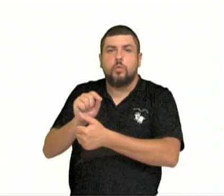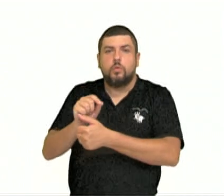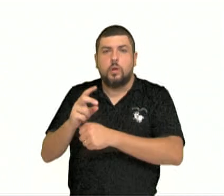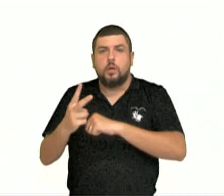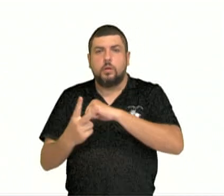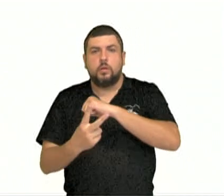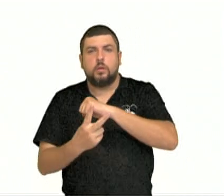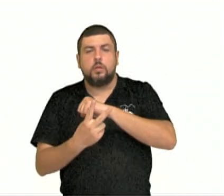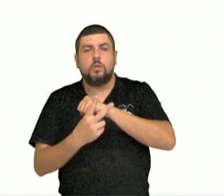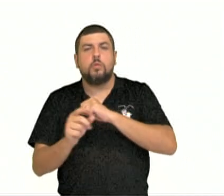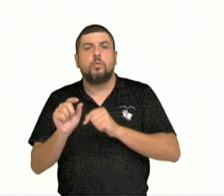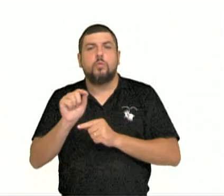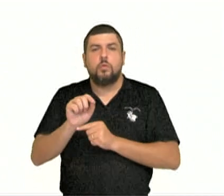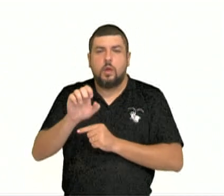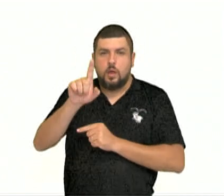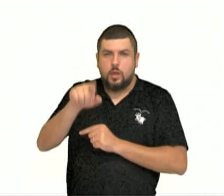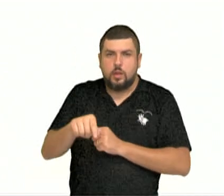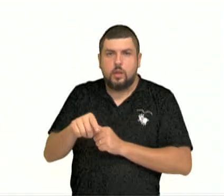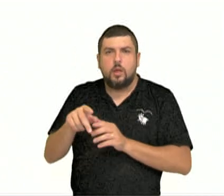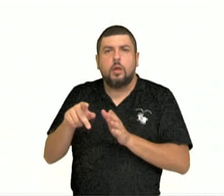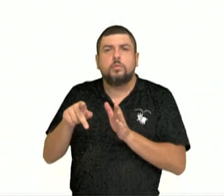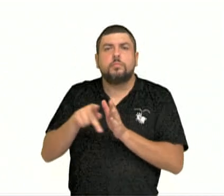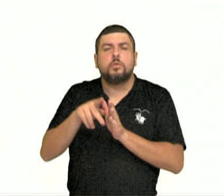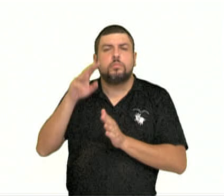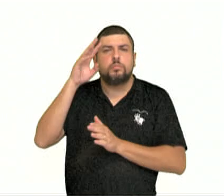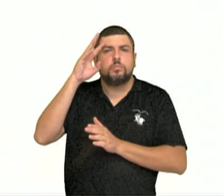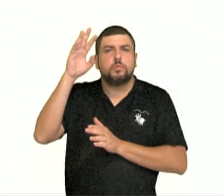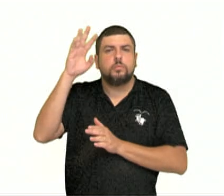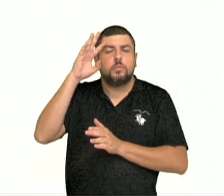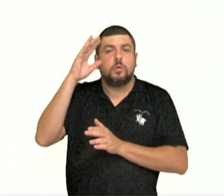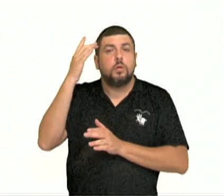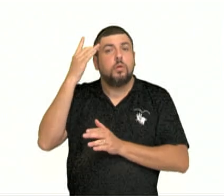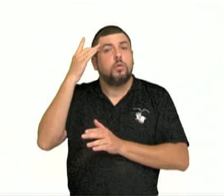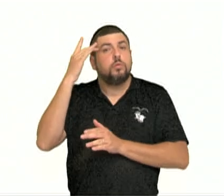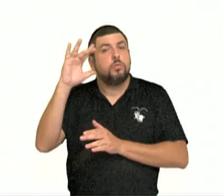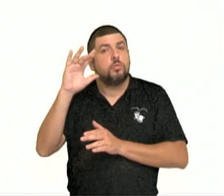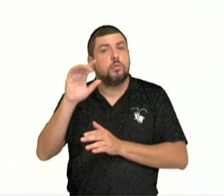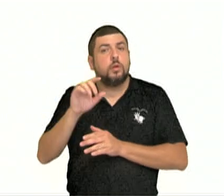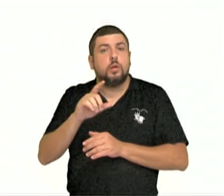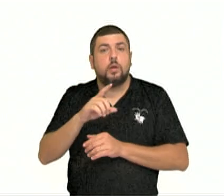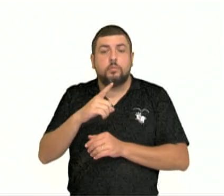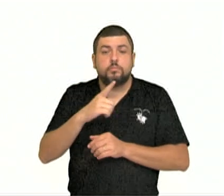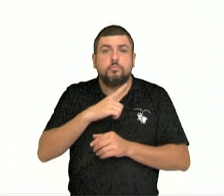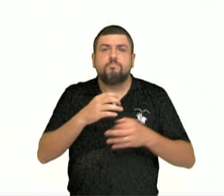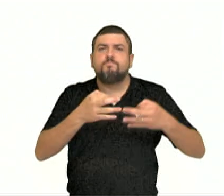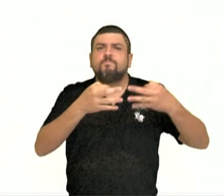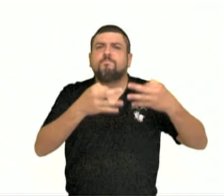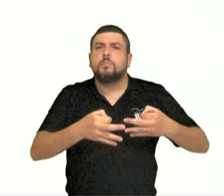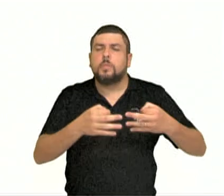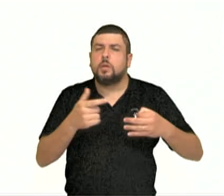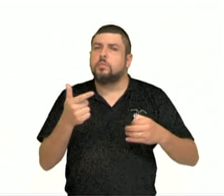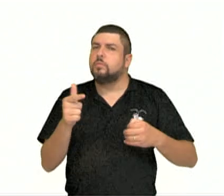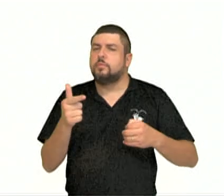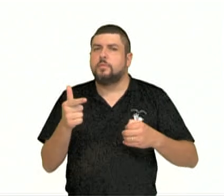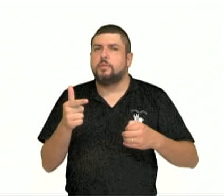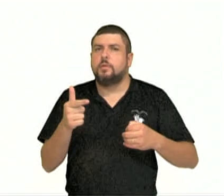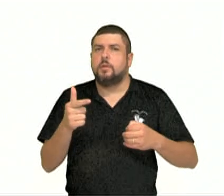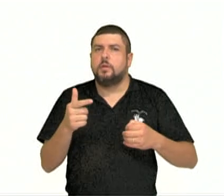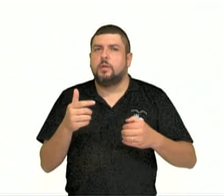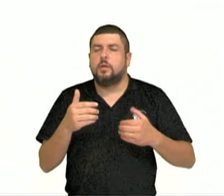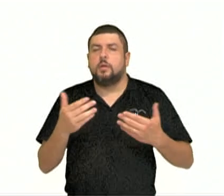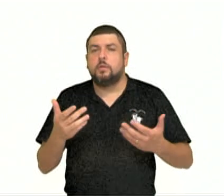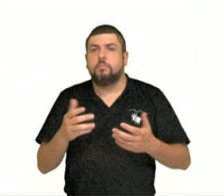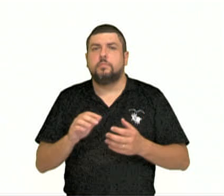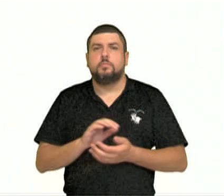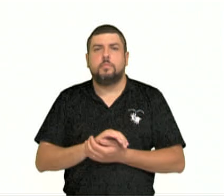um modo hipotético, onde você não tem a certeza se algo vai ou não acontecer. Então, ojalá